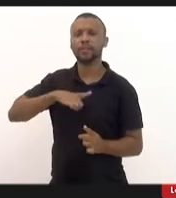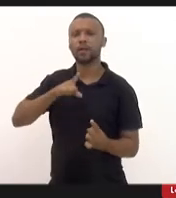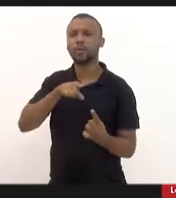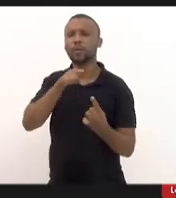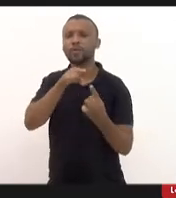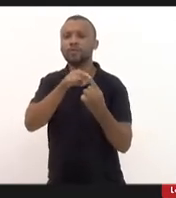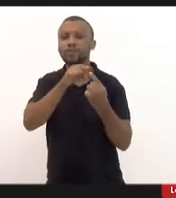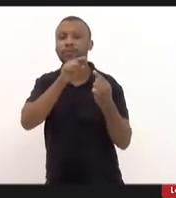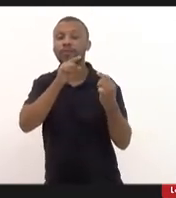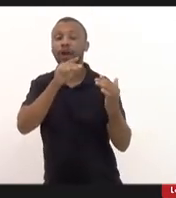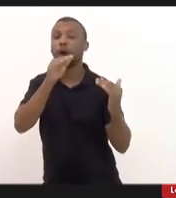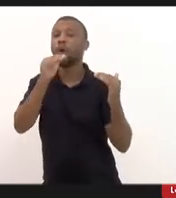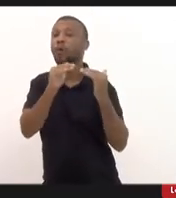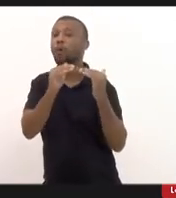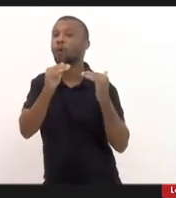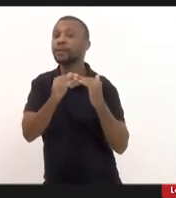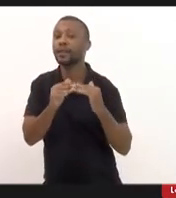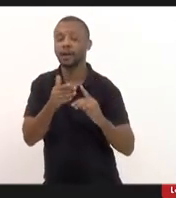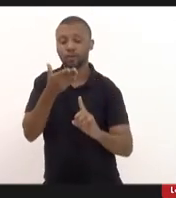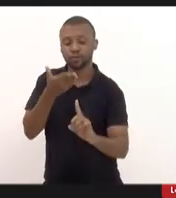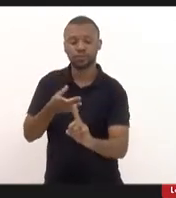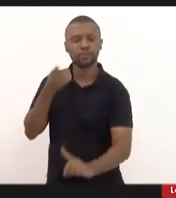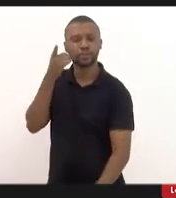deputado Eleomar colocou.